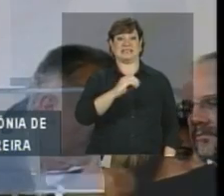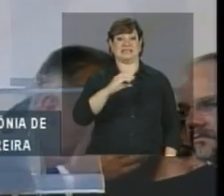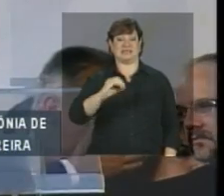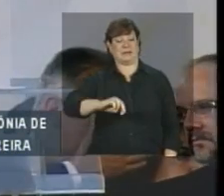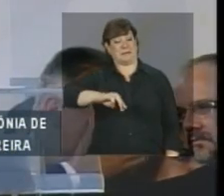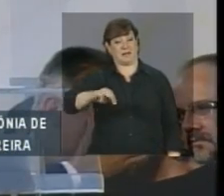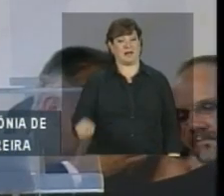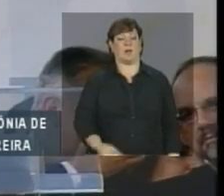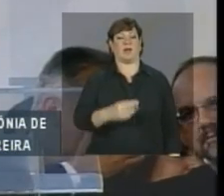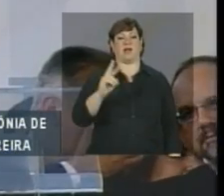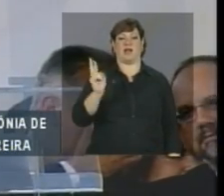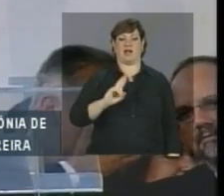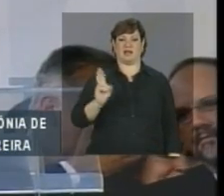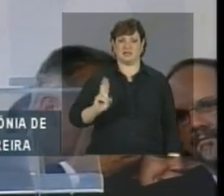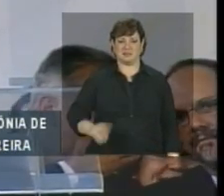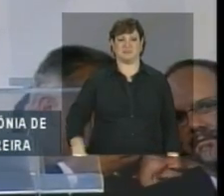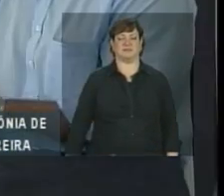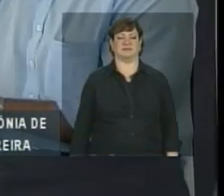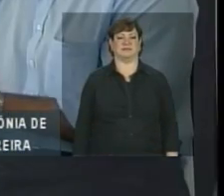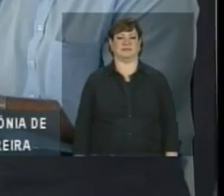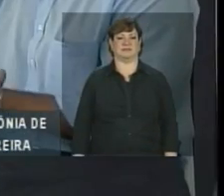1.300.000.000 de reais.